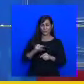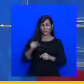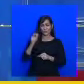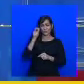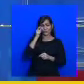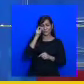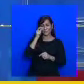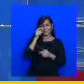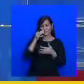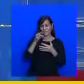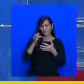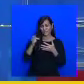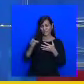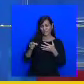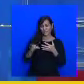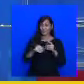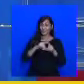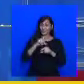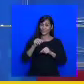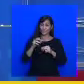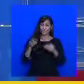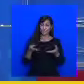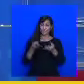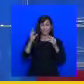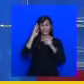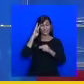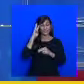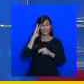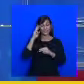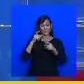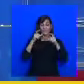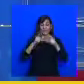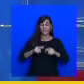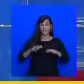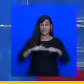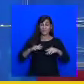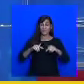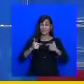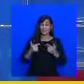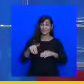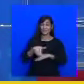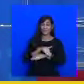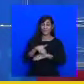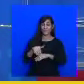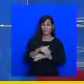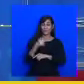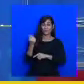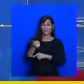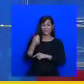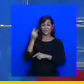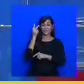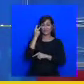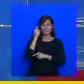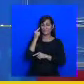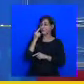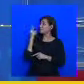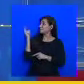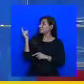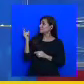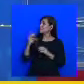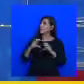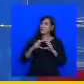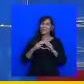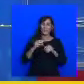Você conferindo cada detalhe dos sorteios desta terça-feira, direto do Espaço da Sorte, na Avenida Paulista, em São Paulo. Bola rosa,